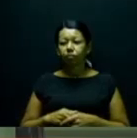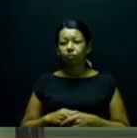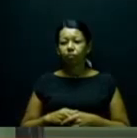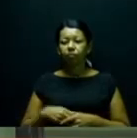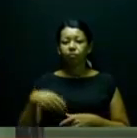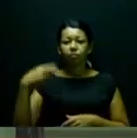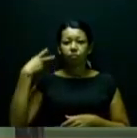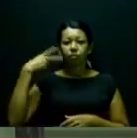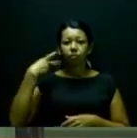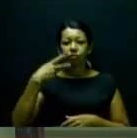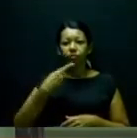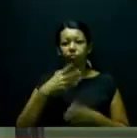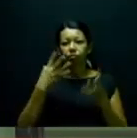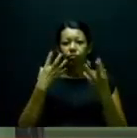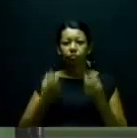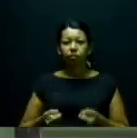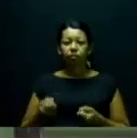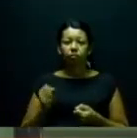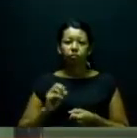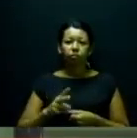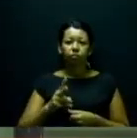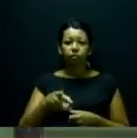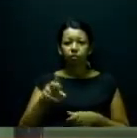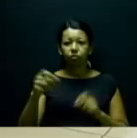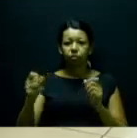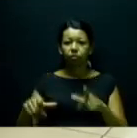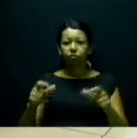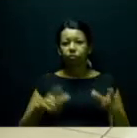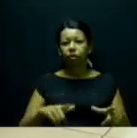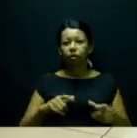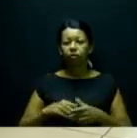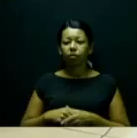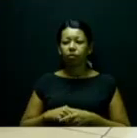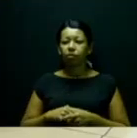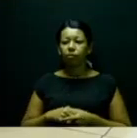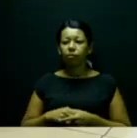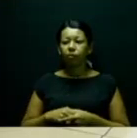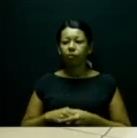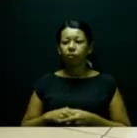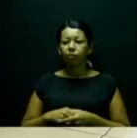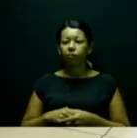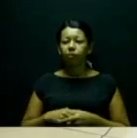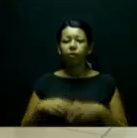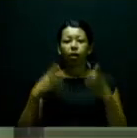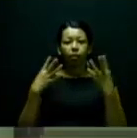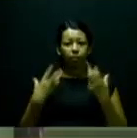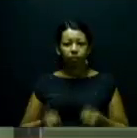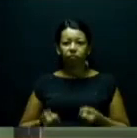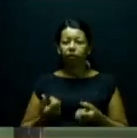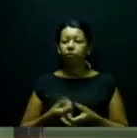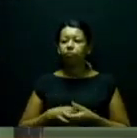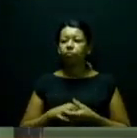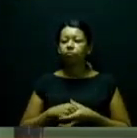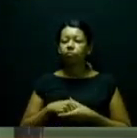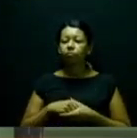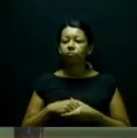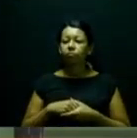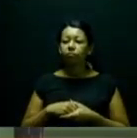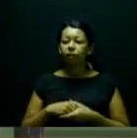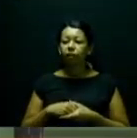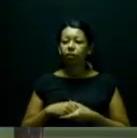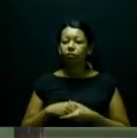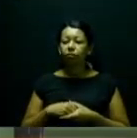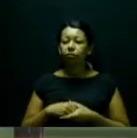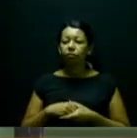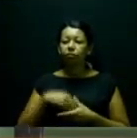Os vereadores que forem pela aprovação permaneçam como se encontram. Aprovado. Com a